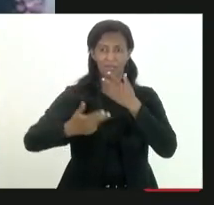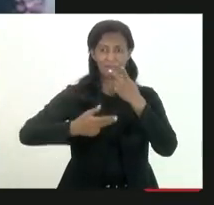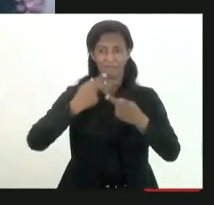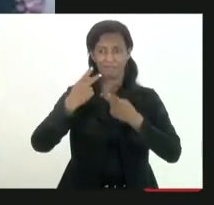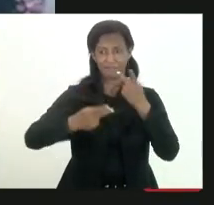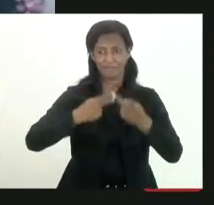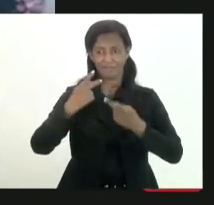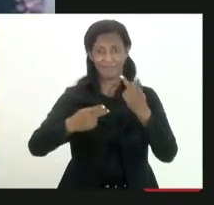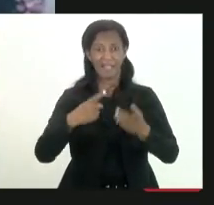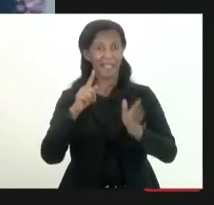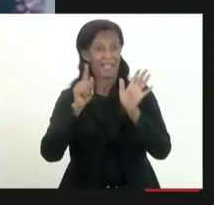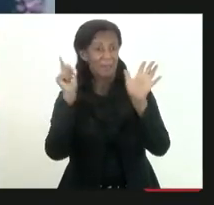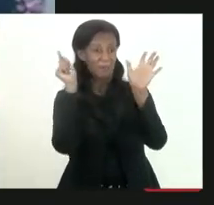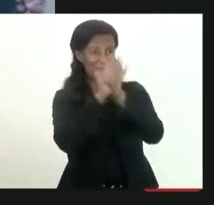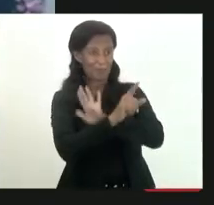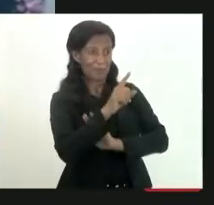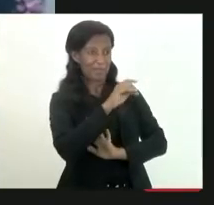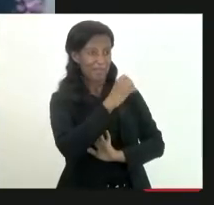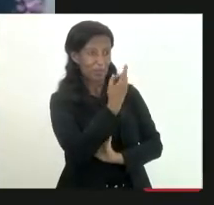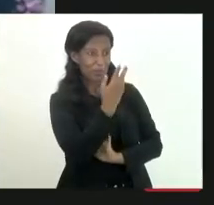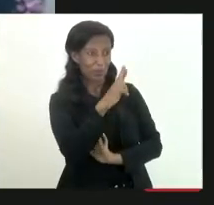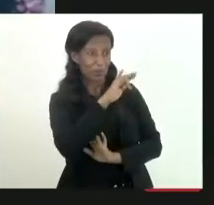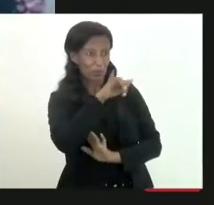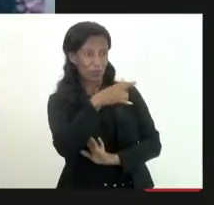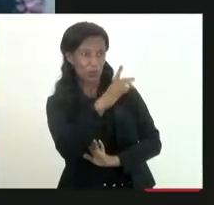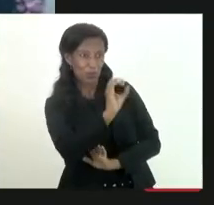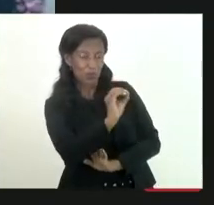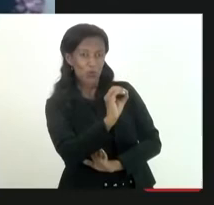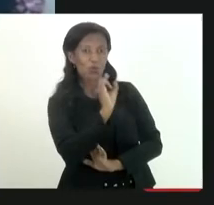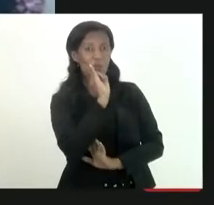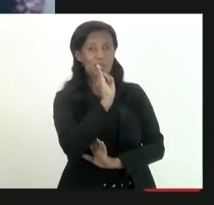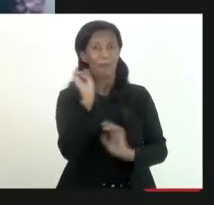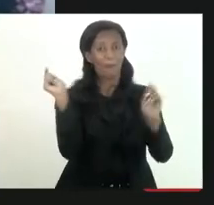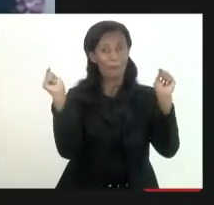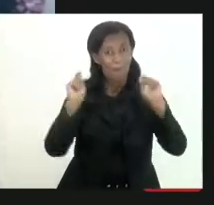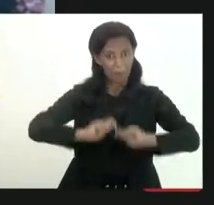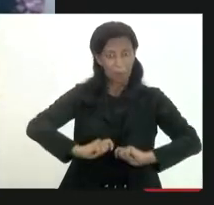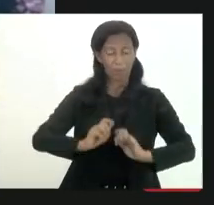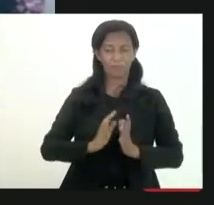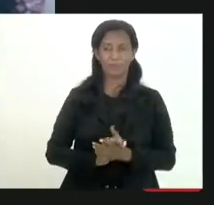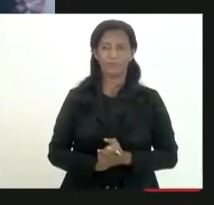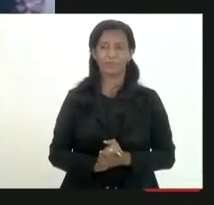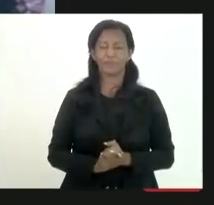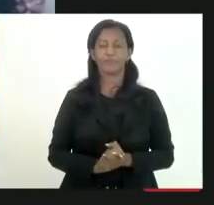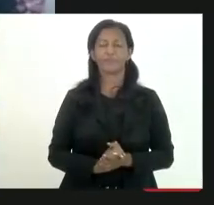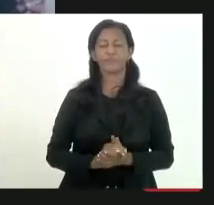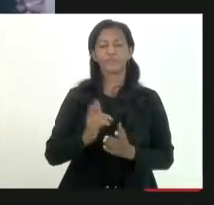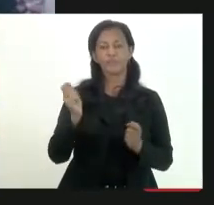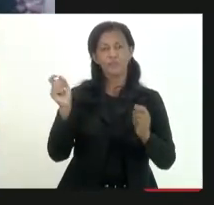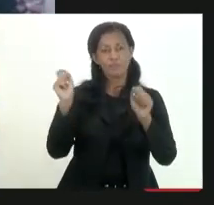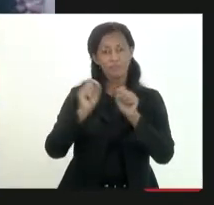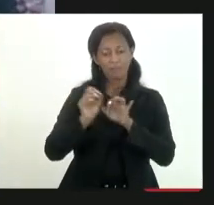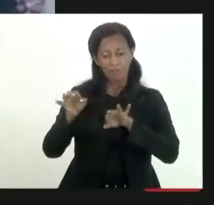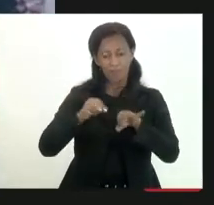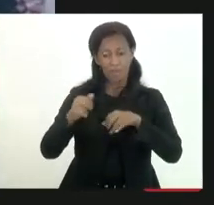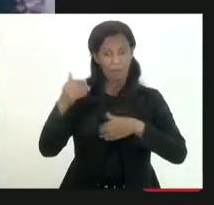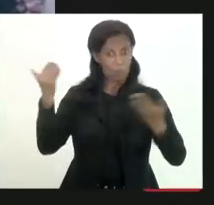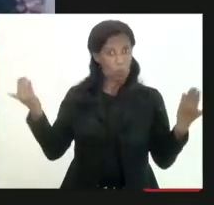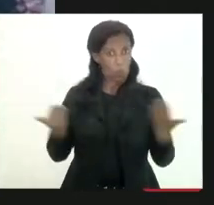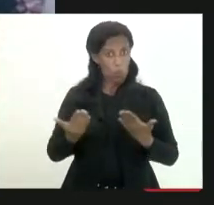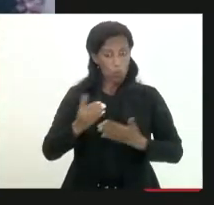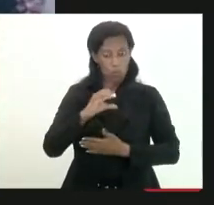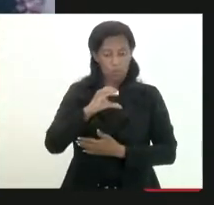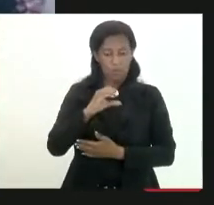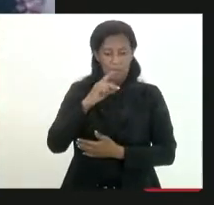doutor Júlio, vou perguntar para a minha assessoria, mas se a gente não pudesse compor, a partir dessa CPI,